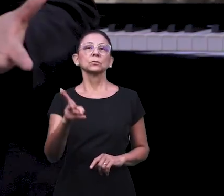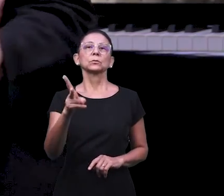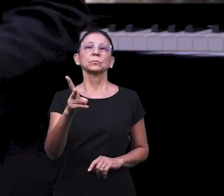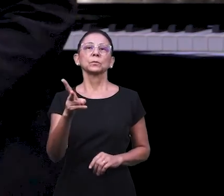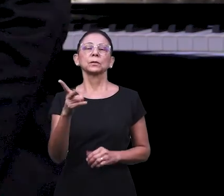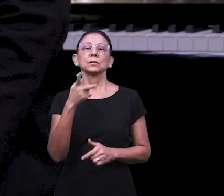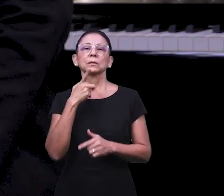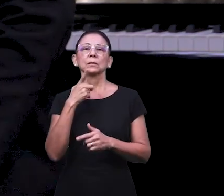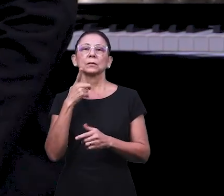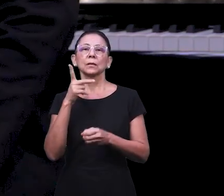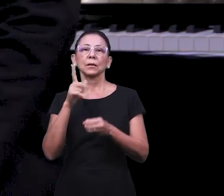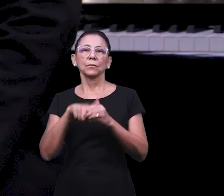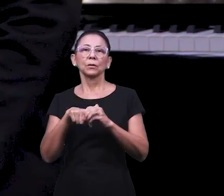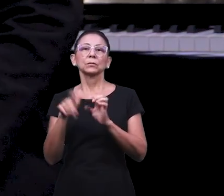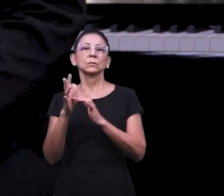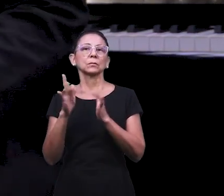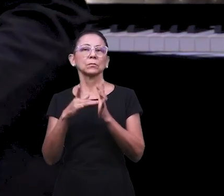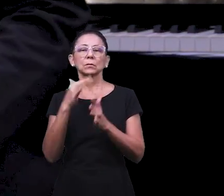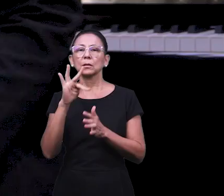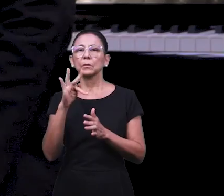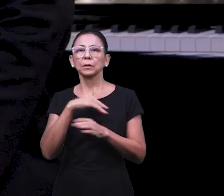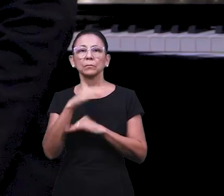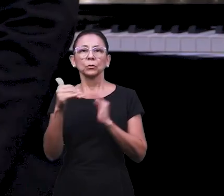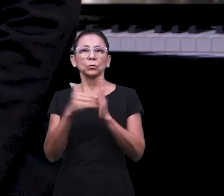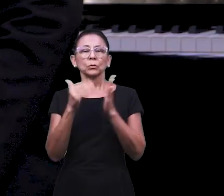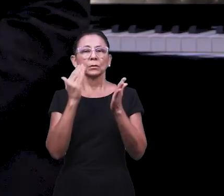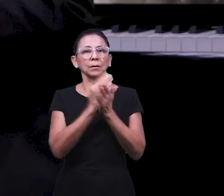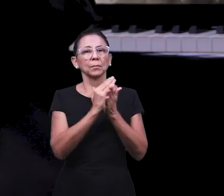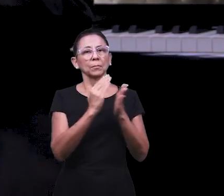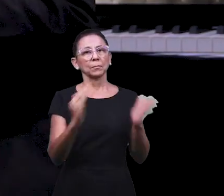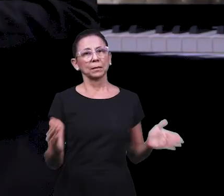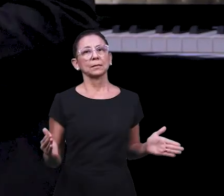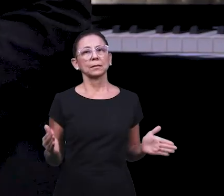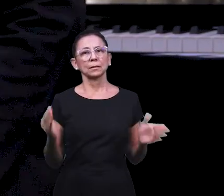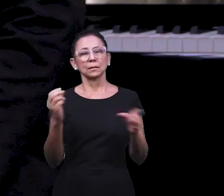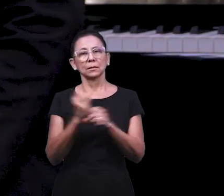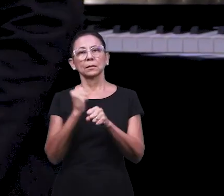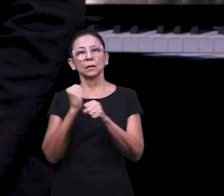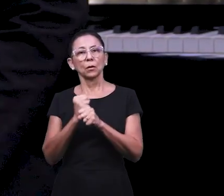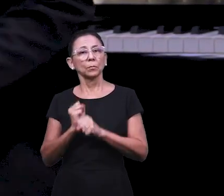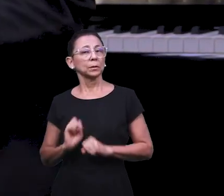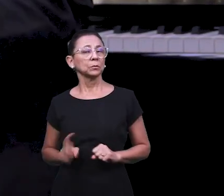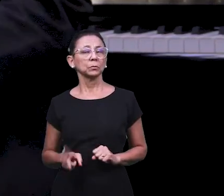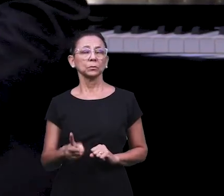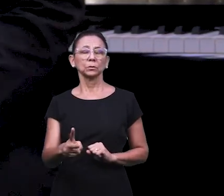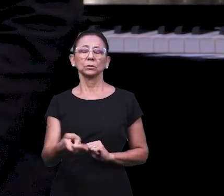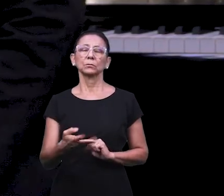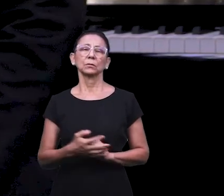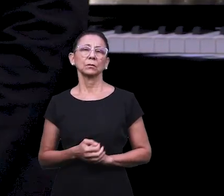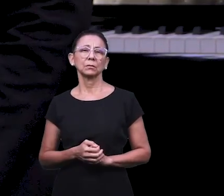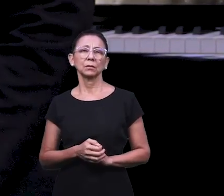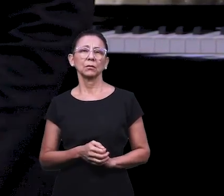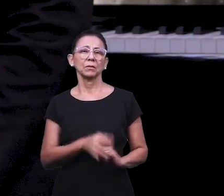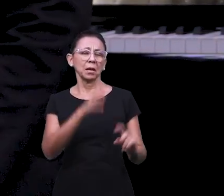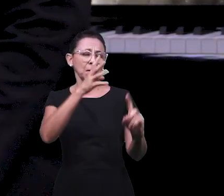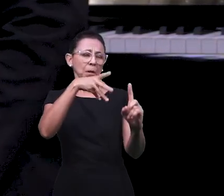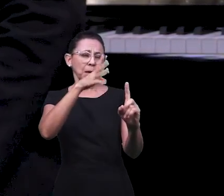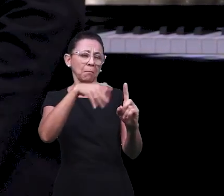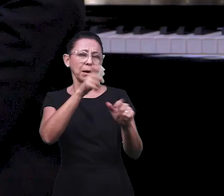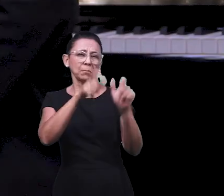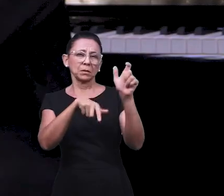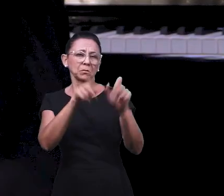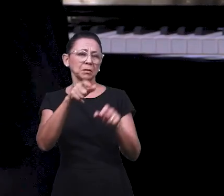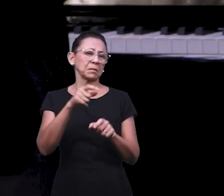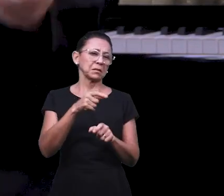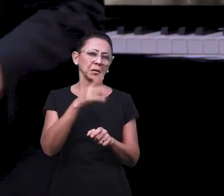volta de Jesus é breve, gente. Isso tudo vai passar, mas a obra fica. Então não olhe o homem, não olhe isso, aquilo, não vá